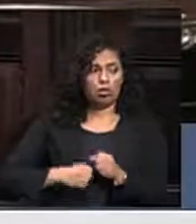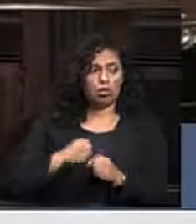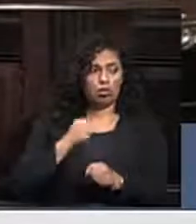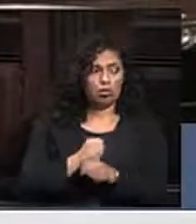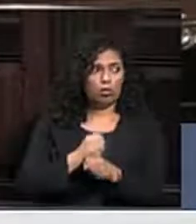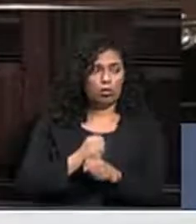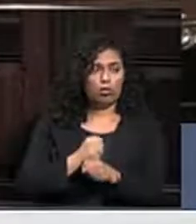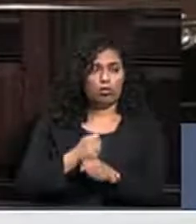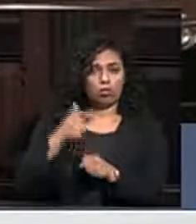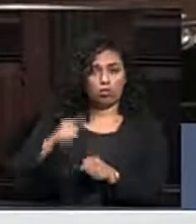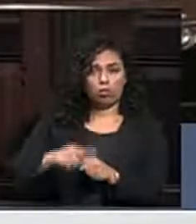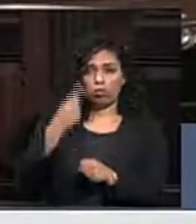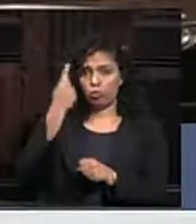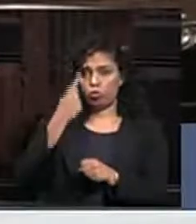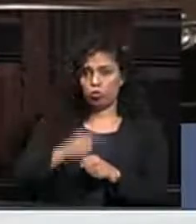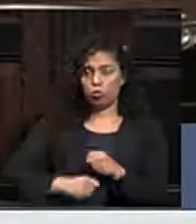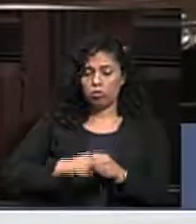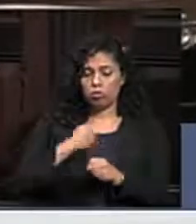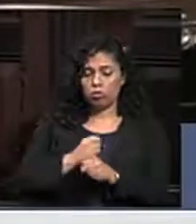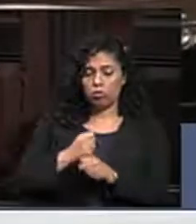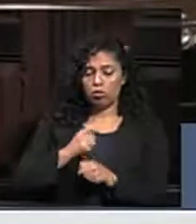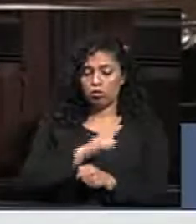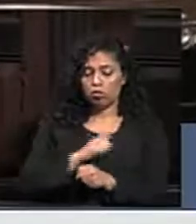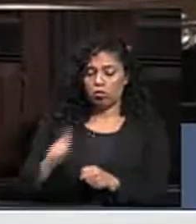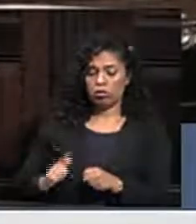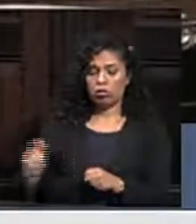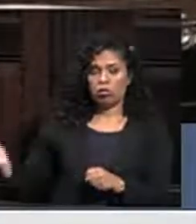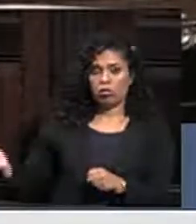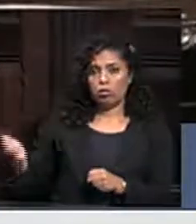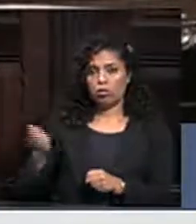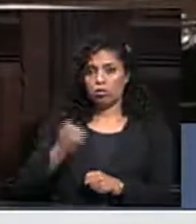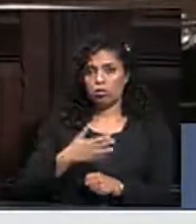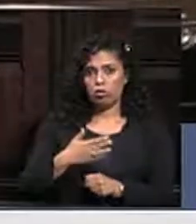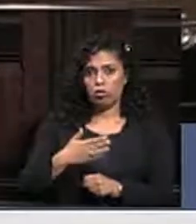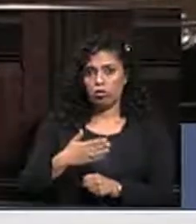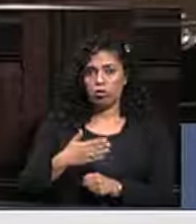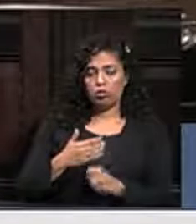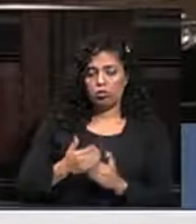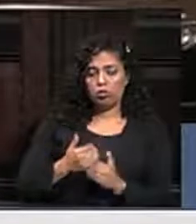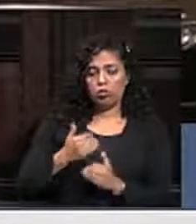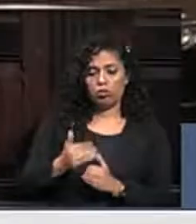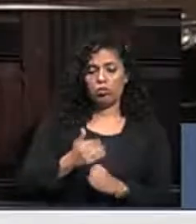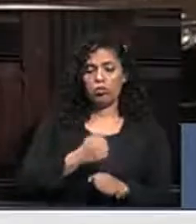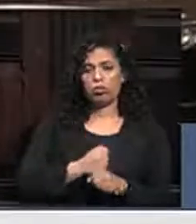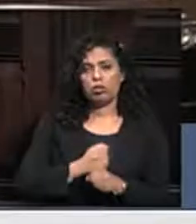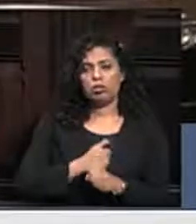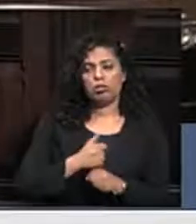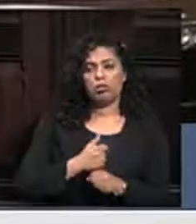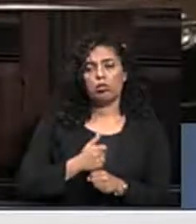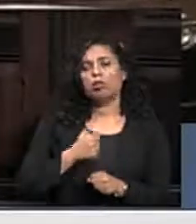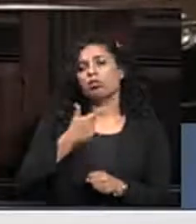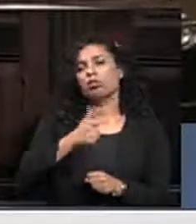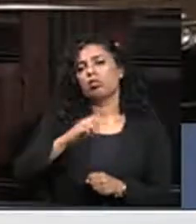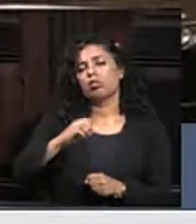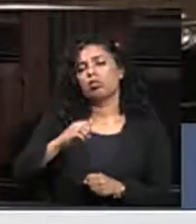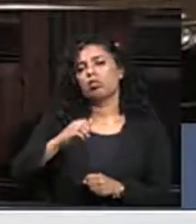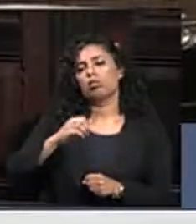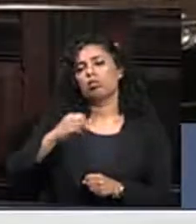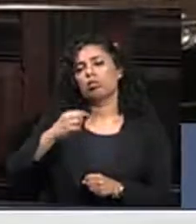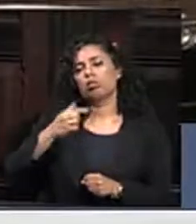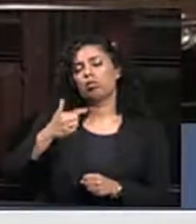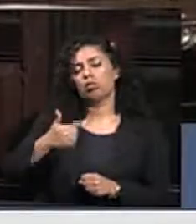um outro ano do governador que será eleito em 2022 para iniciar o seu mandato em